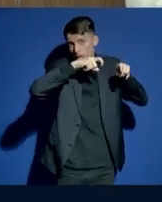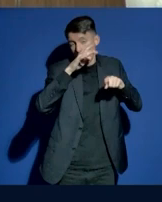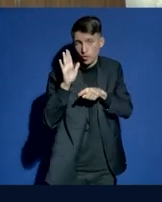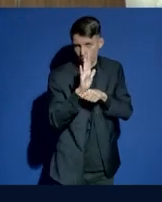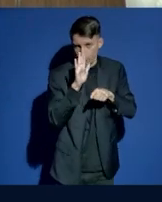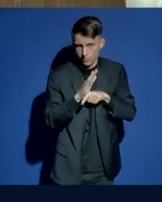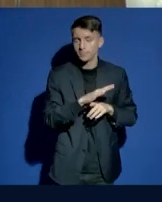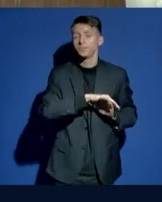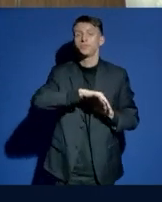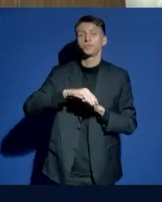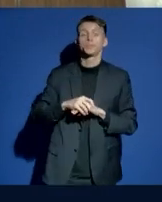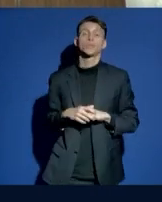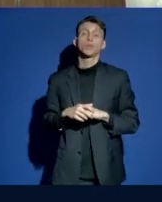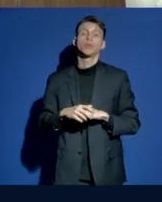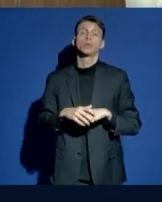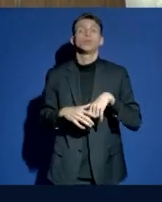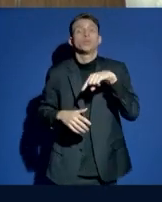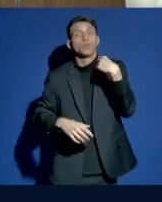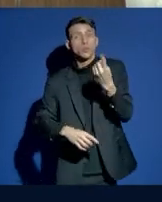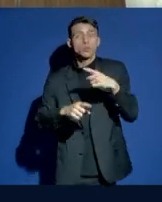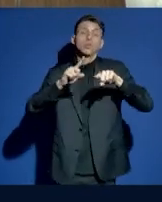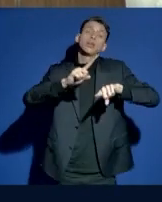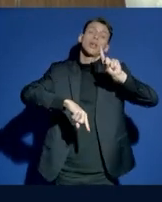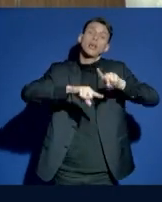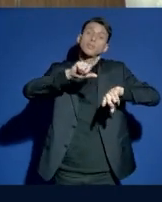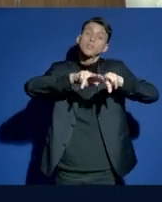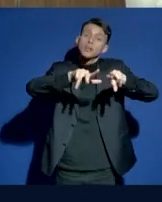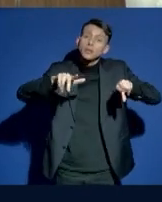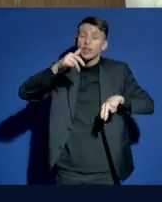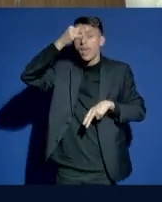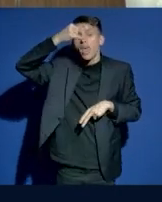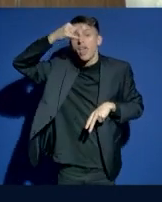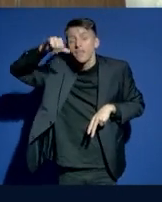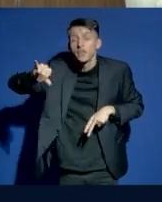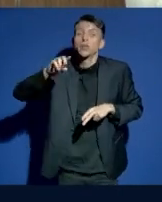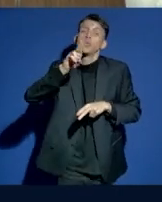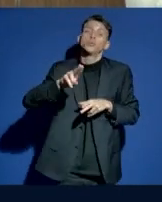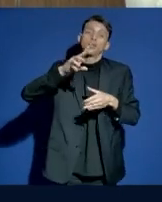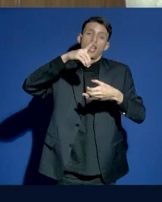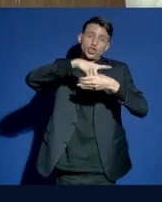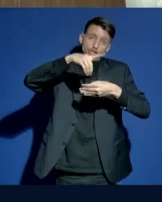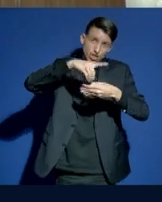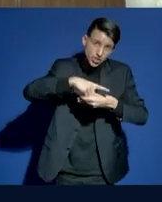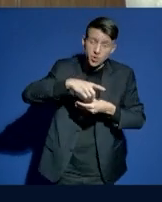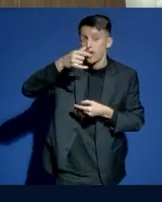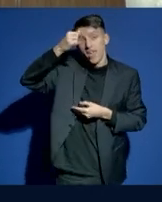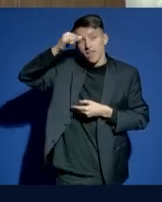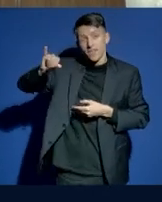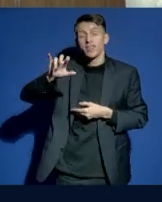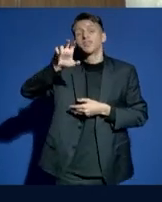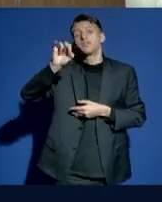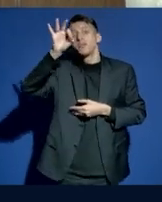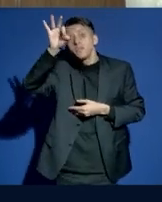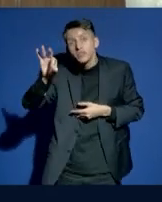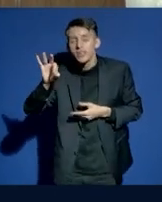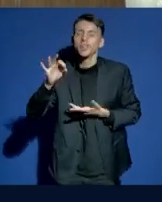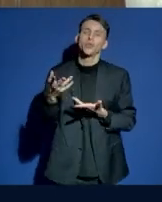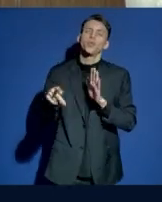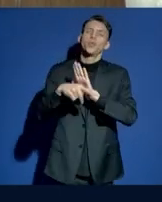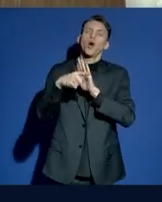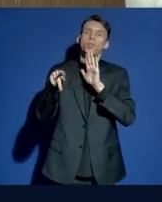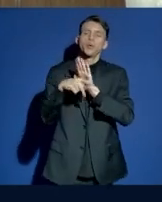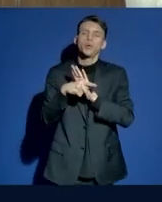o nosso equipamento hoje ele reduz o consumo de diesel em 50% nessa operação de transborto que é feito pelo trator